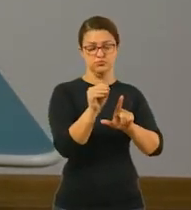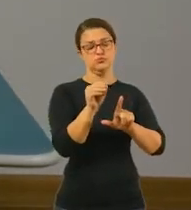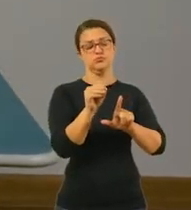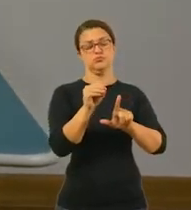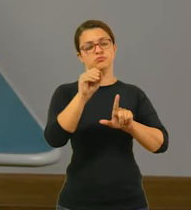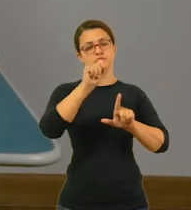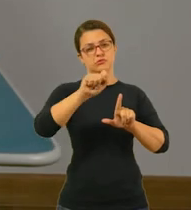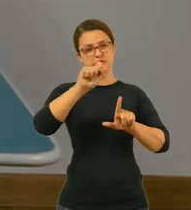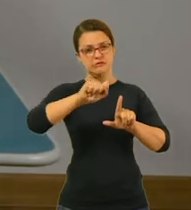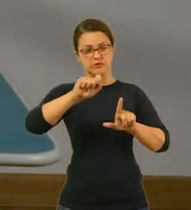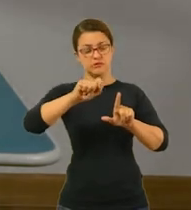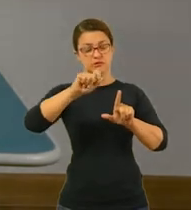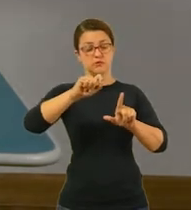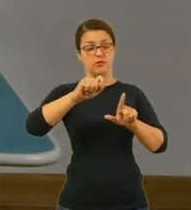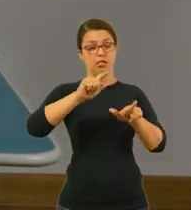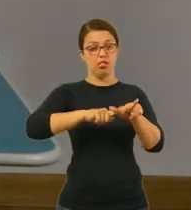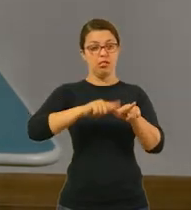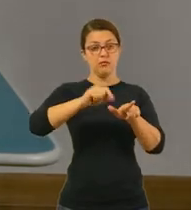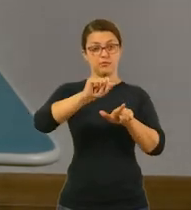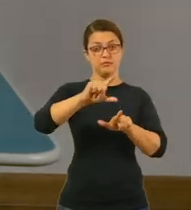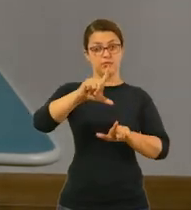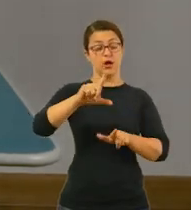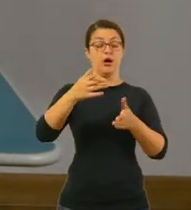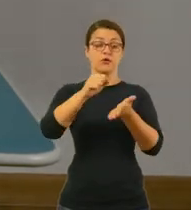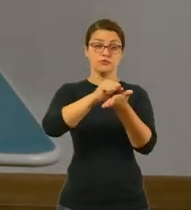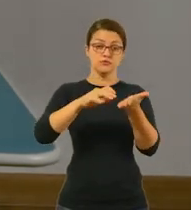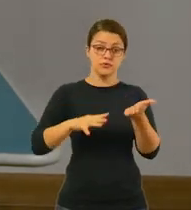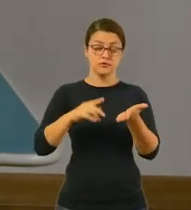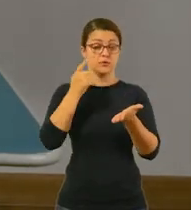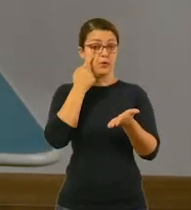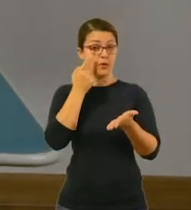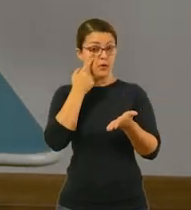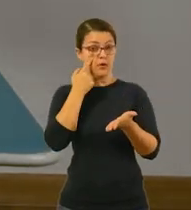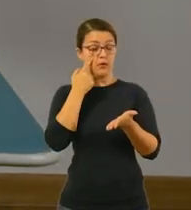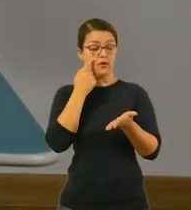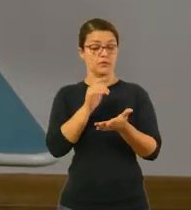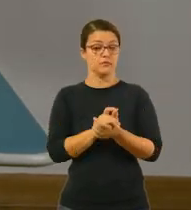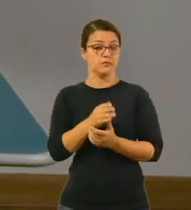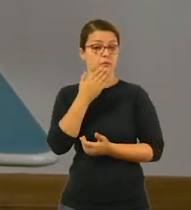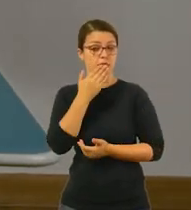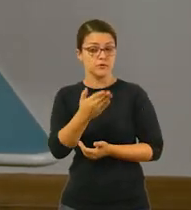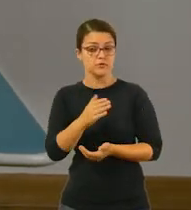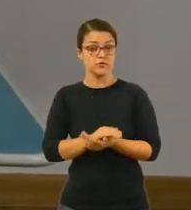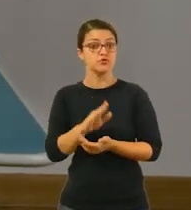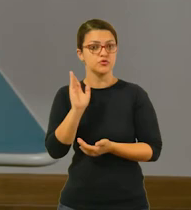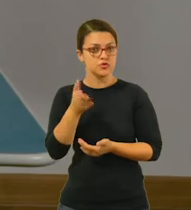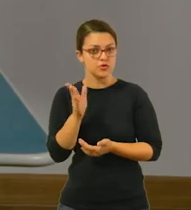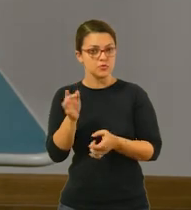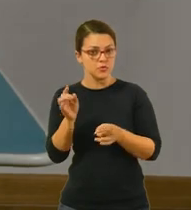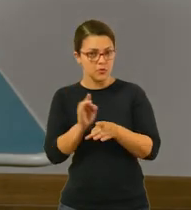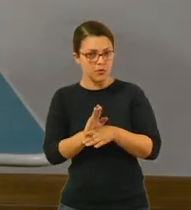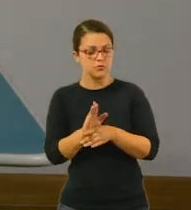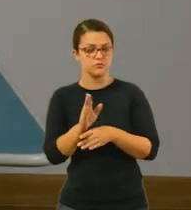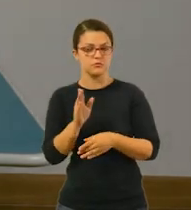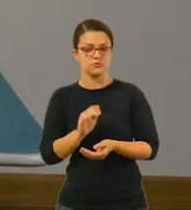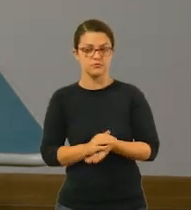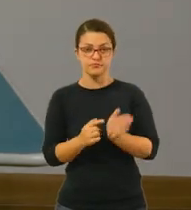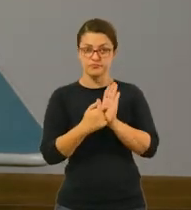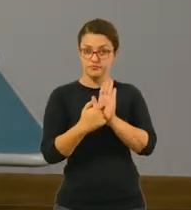atividade. A atividade, né? Vocês já podem ter observado lá o que está pedindo. Eu já fiz aqui,